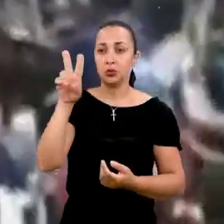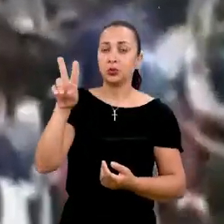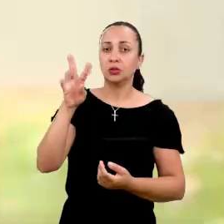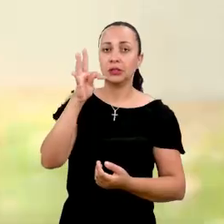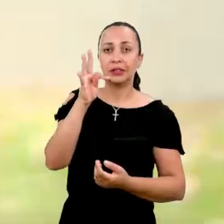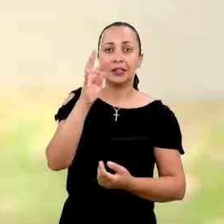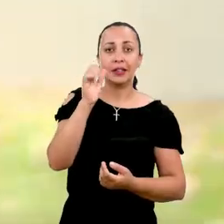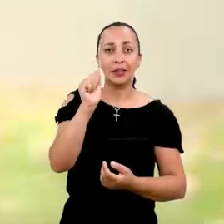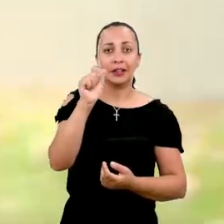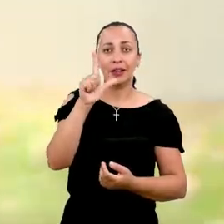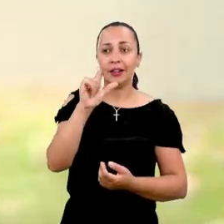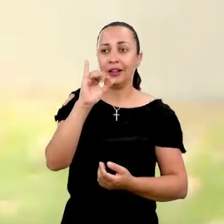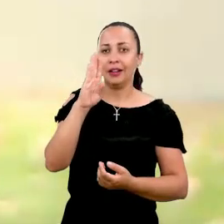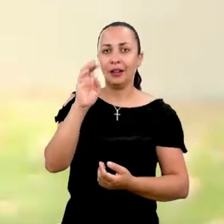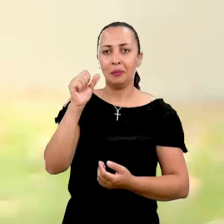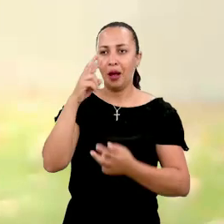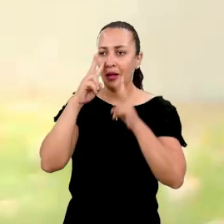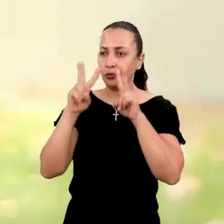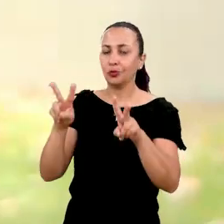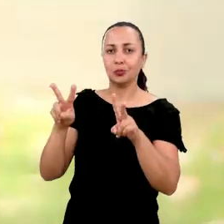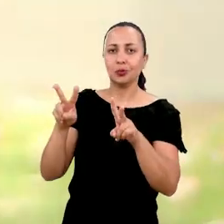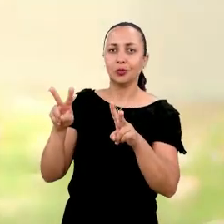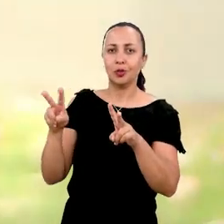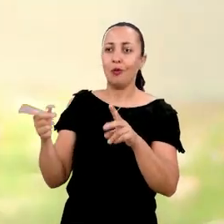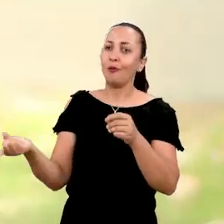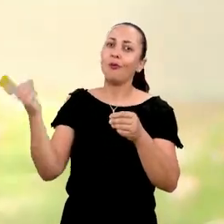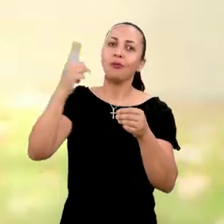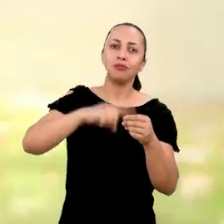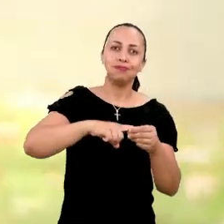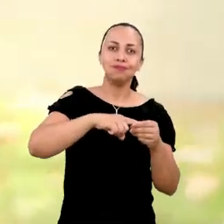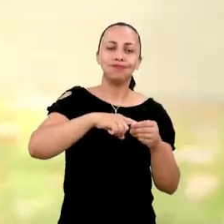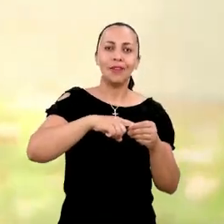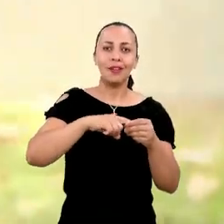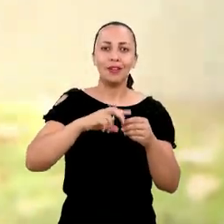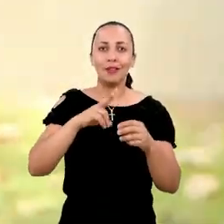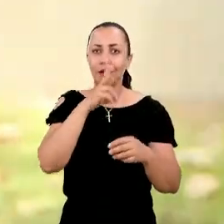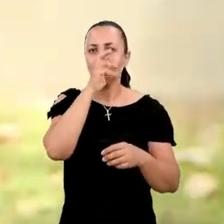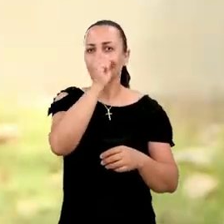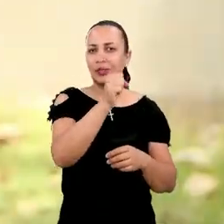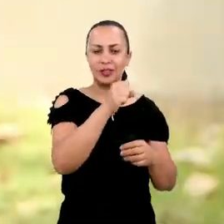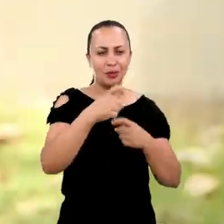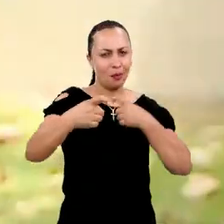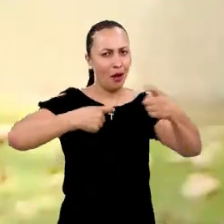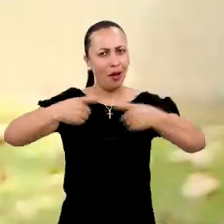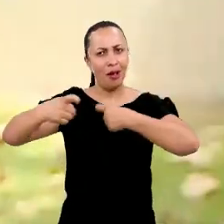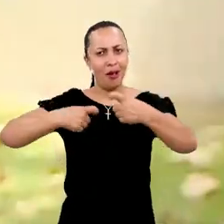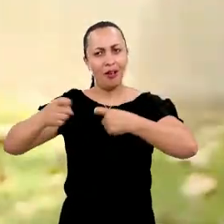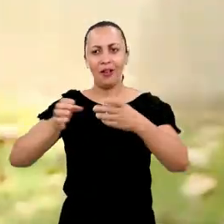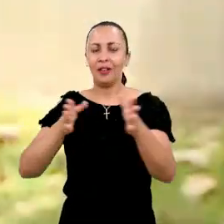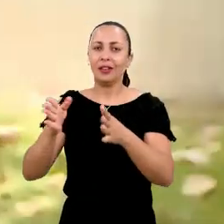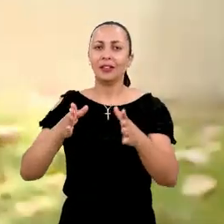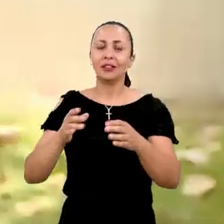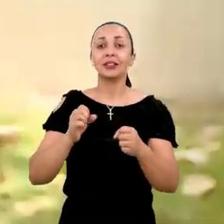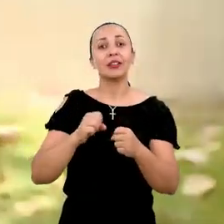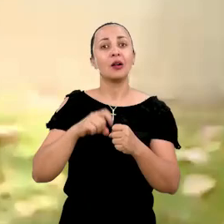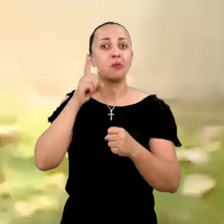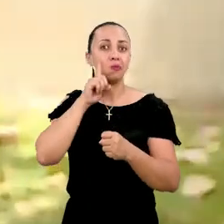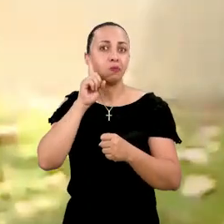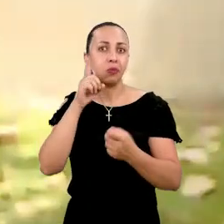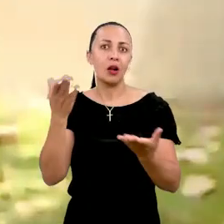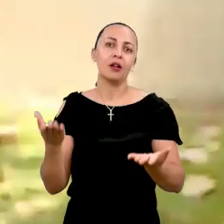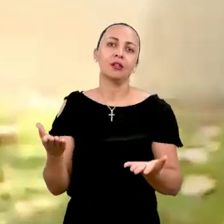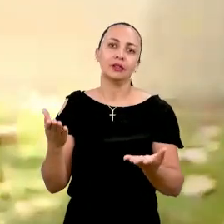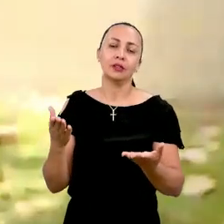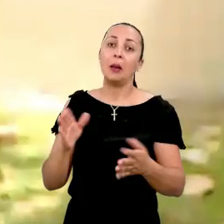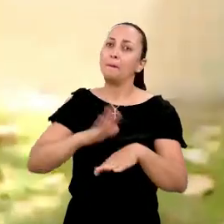Talibã voltar, né, a conquistar, né, o Afeganistão depois de uma guerra prolongada contra os Estados Unidos, a